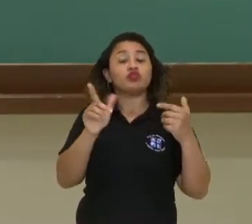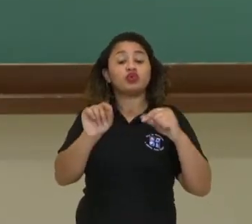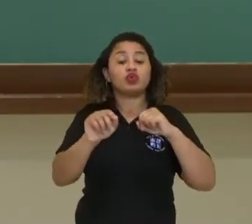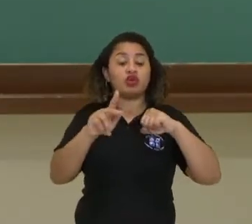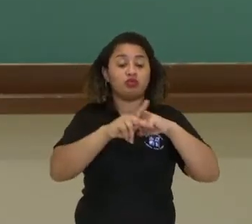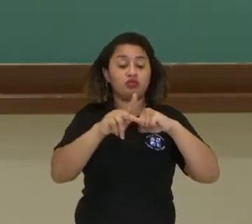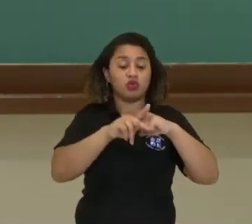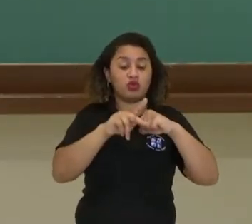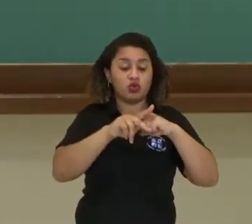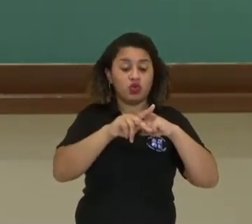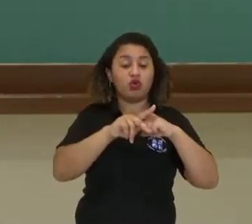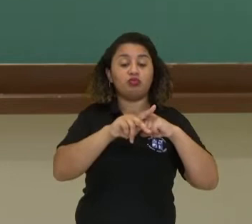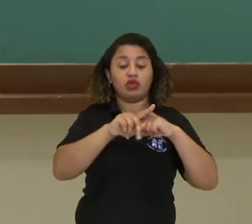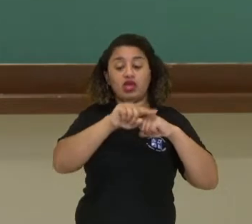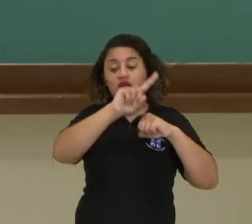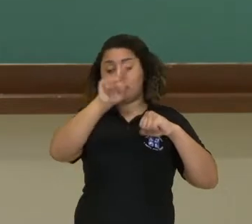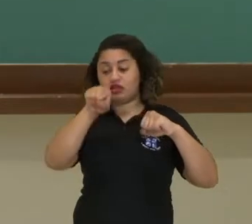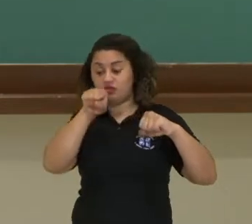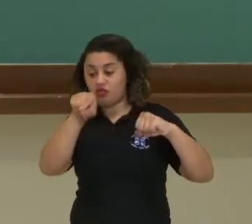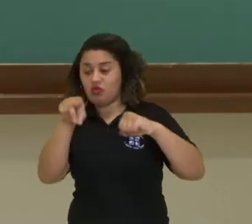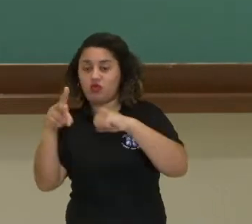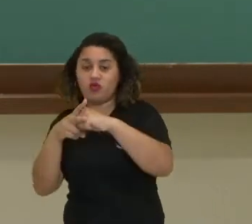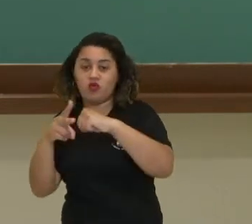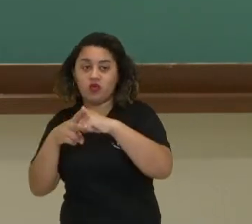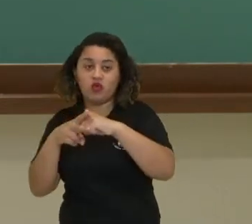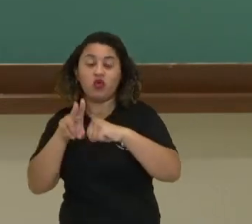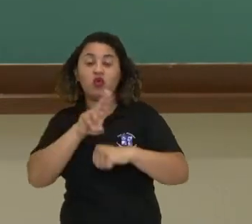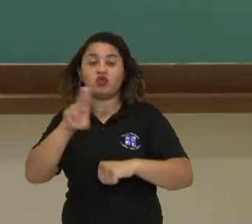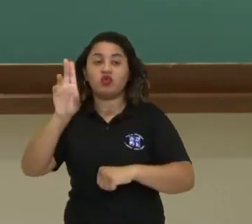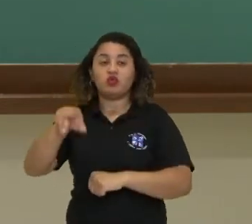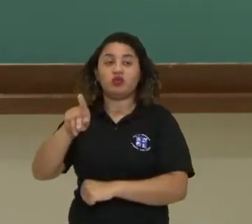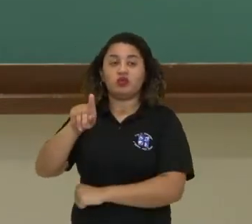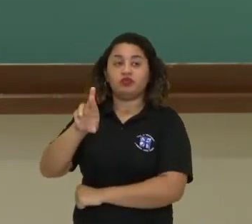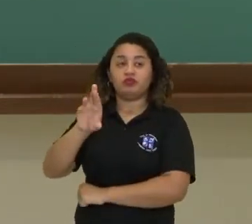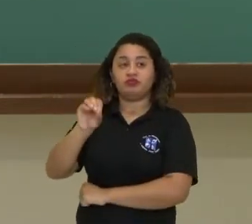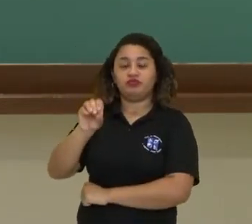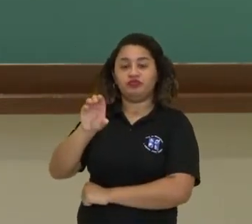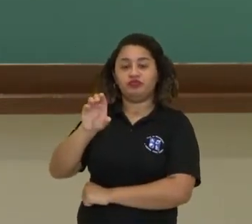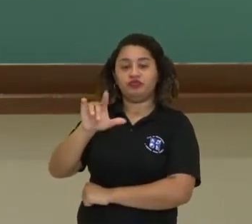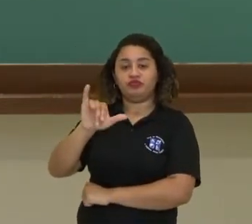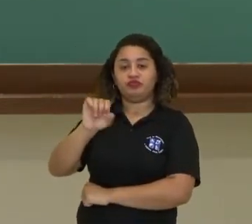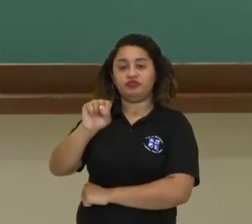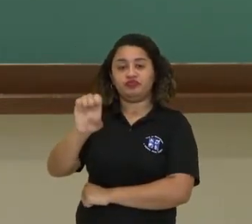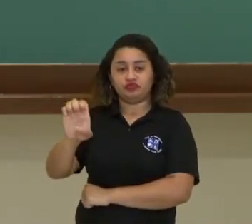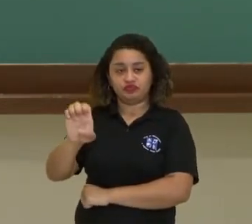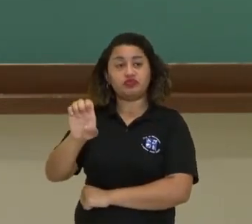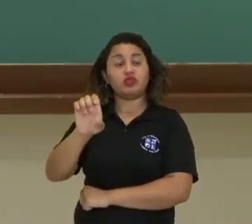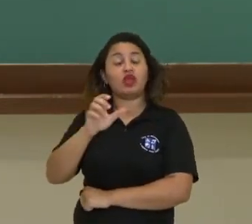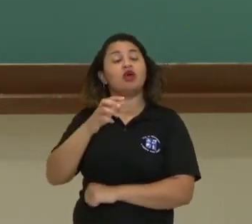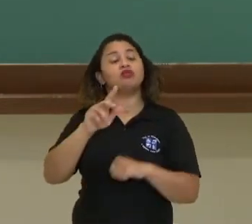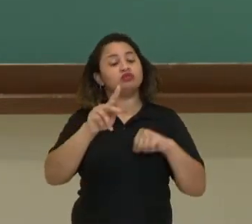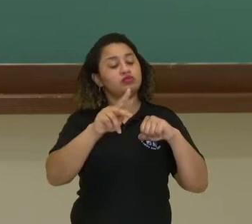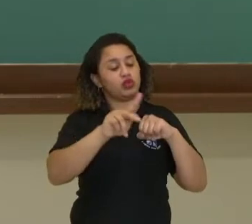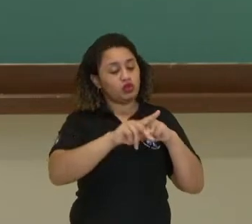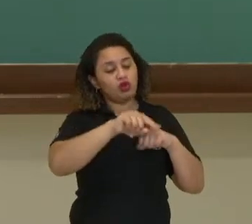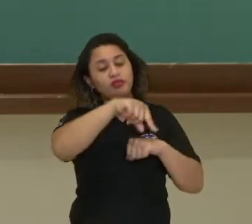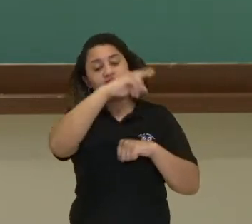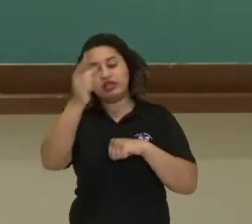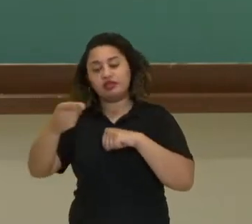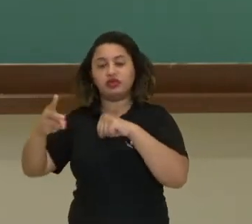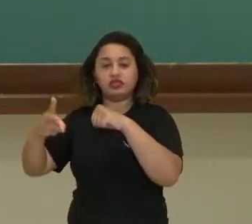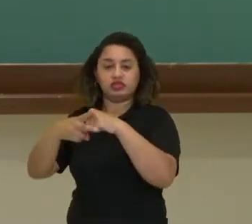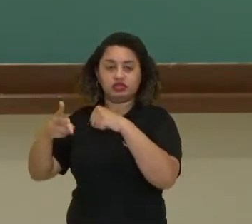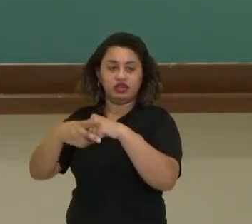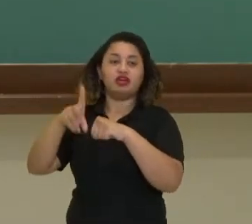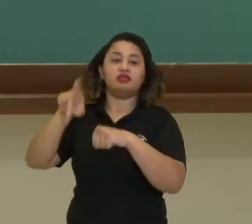pronome vem antes do verbo o nome disso é próclise então eu usei o pronome antes do verbo próclise